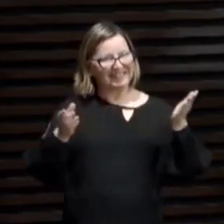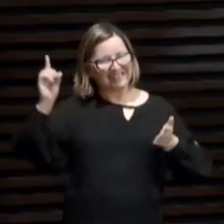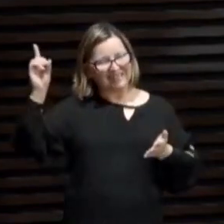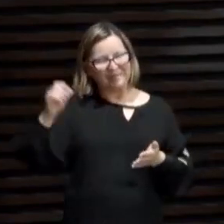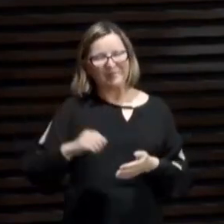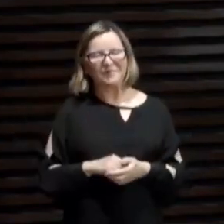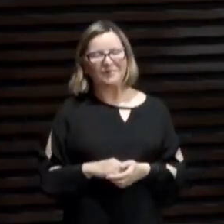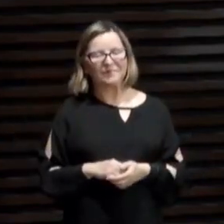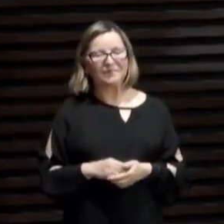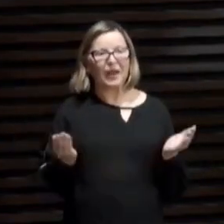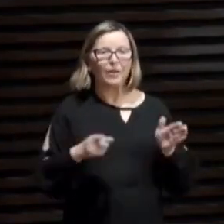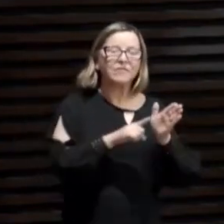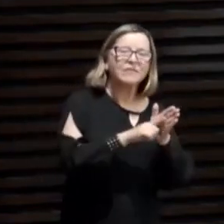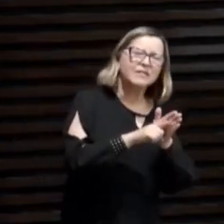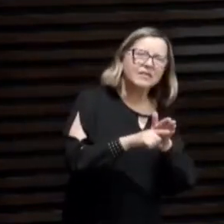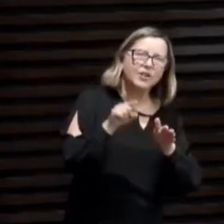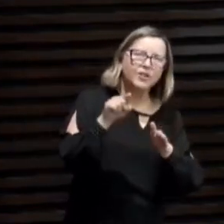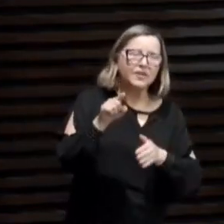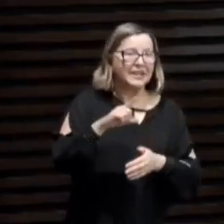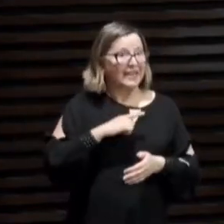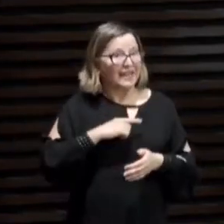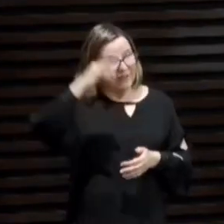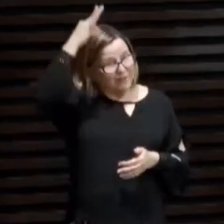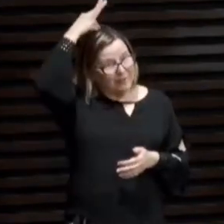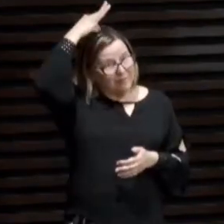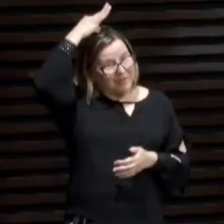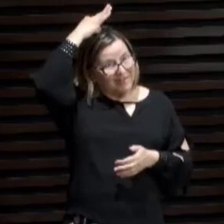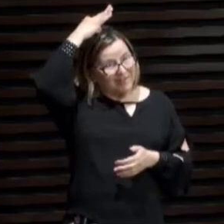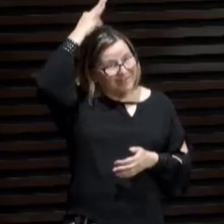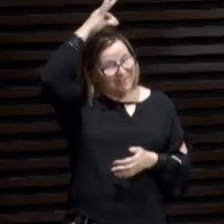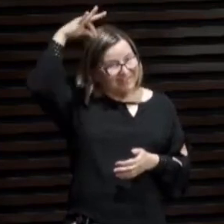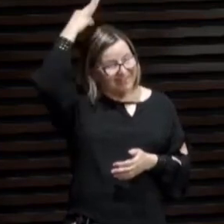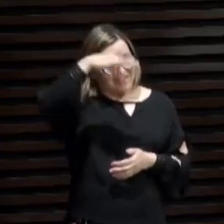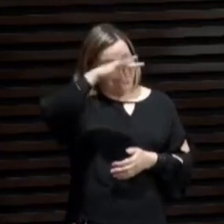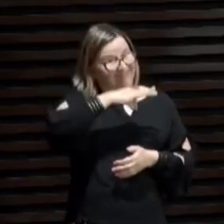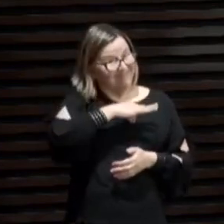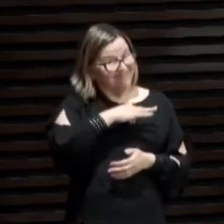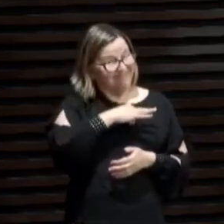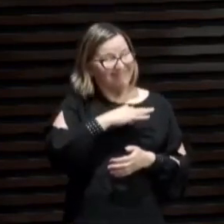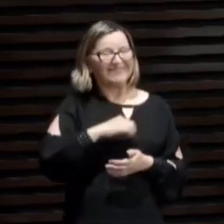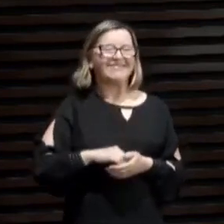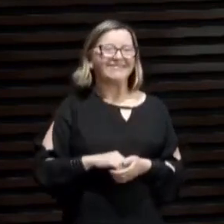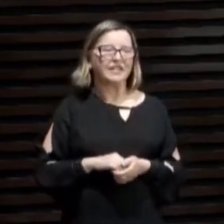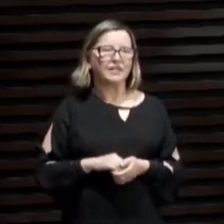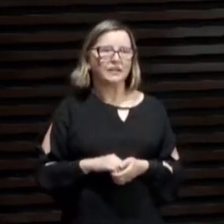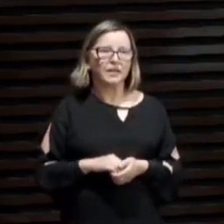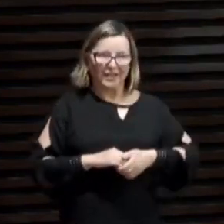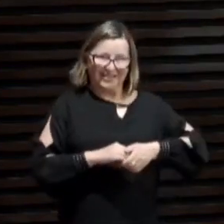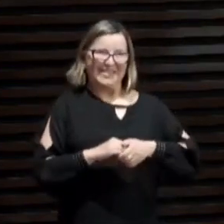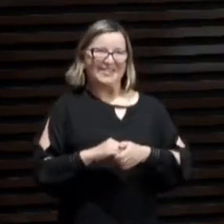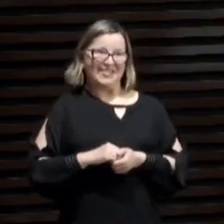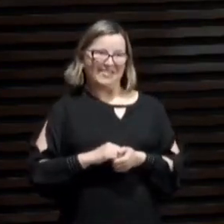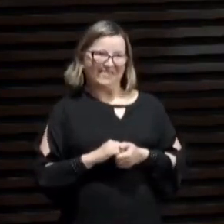Dito isto, eu pergunto a você: você tem o Espírito Santo habitando em você? Sim. E como que eu posso